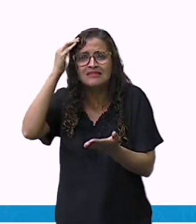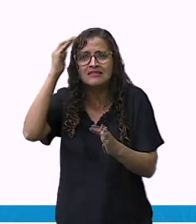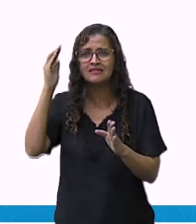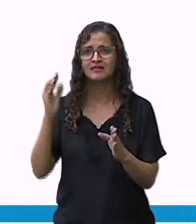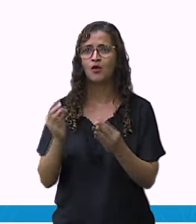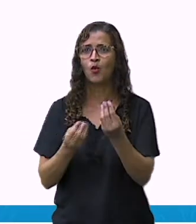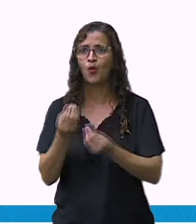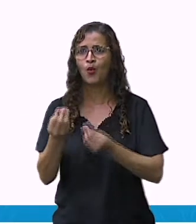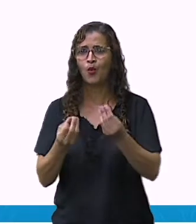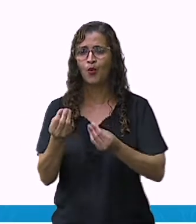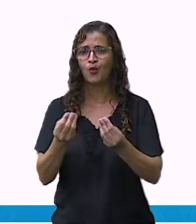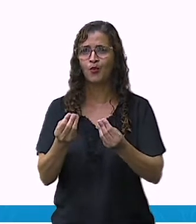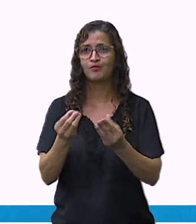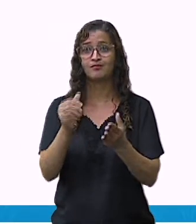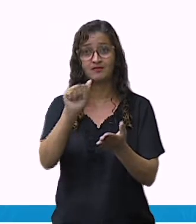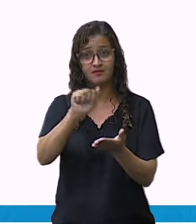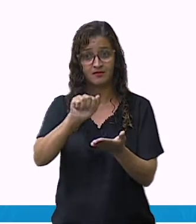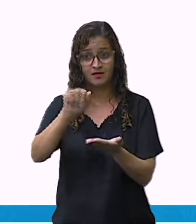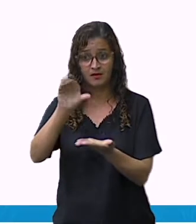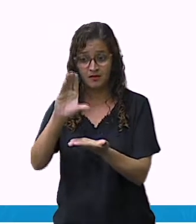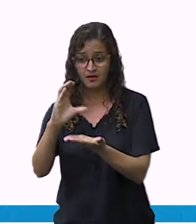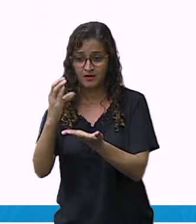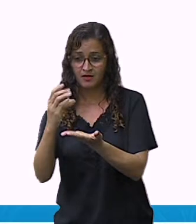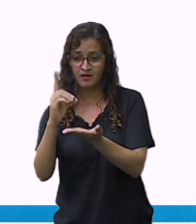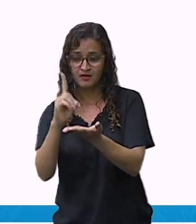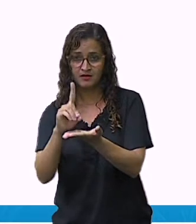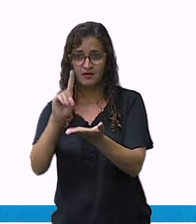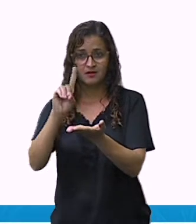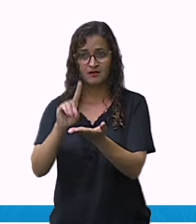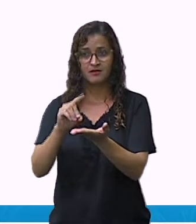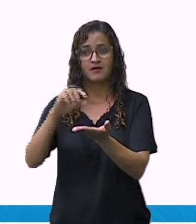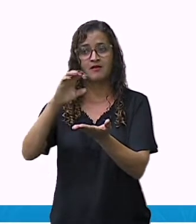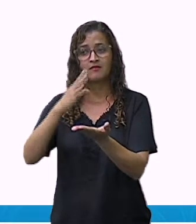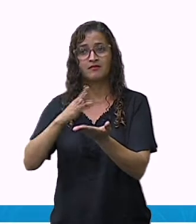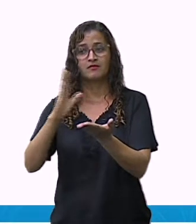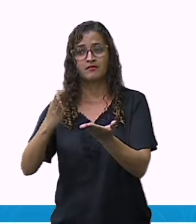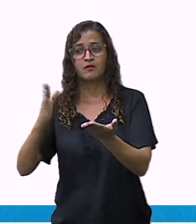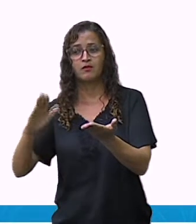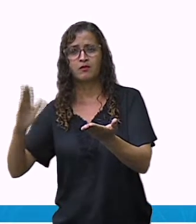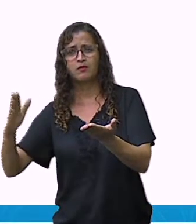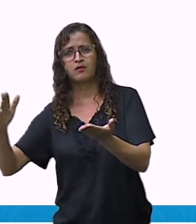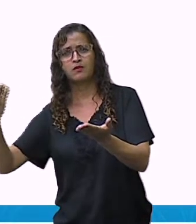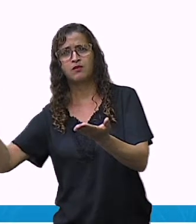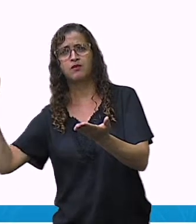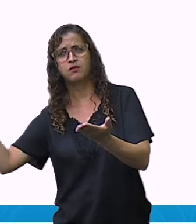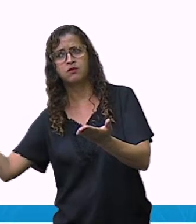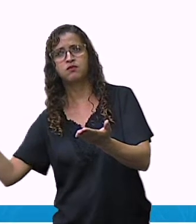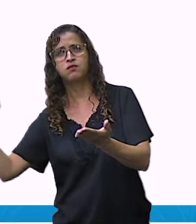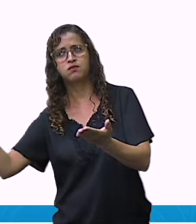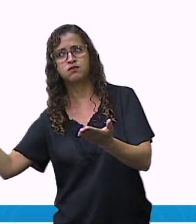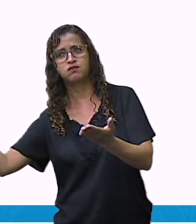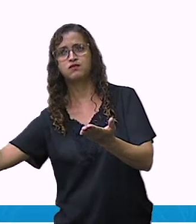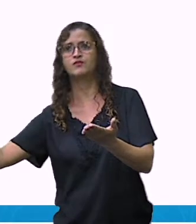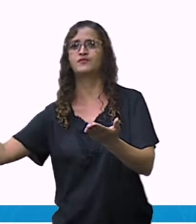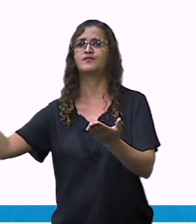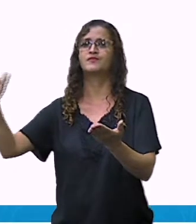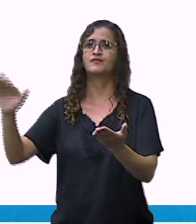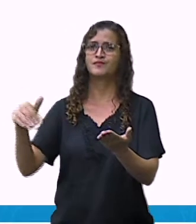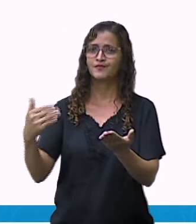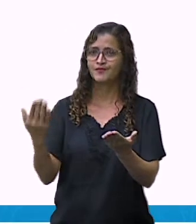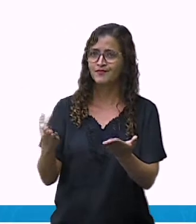que depois do A vem o B, que depois do B vem o C, que depois do C vem o